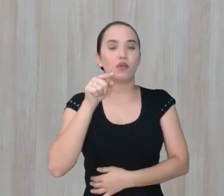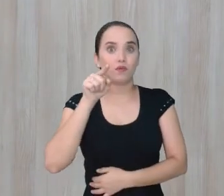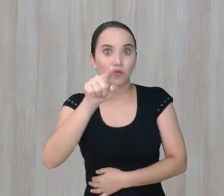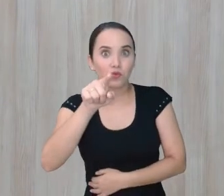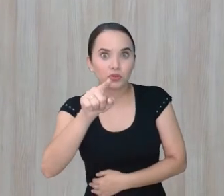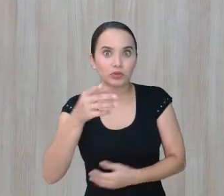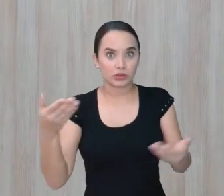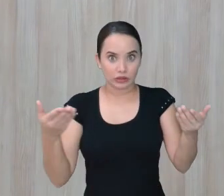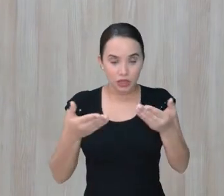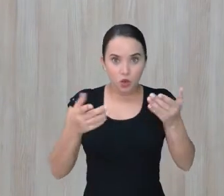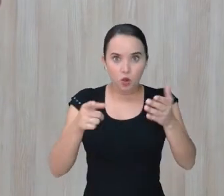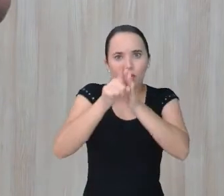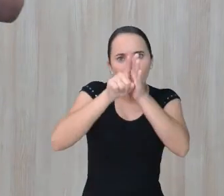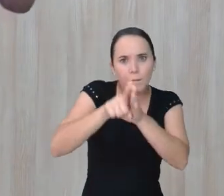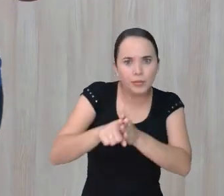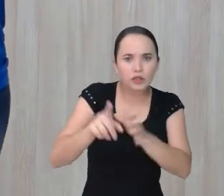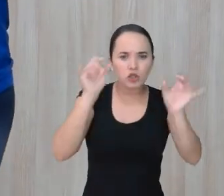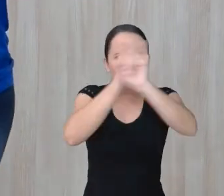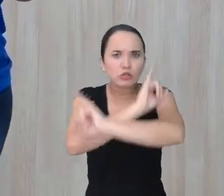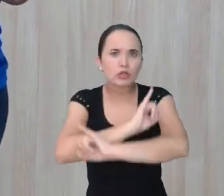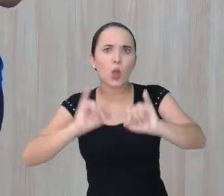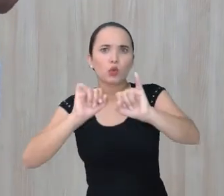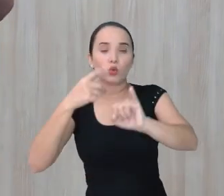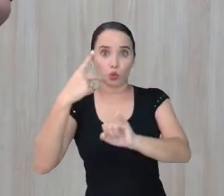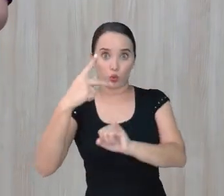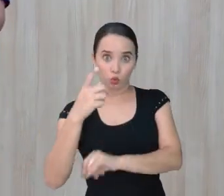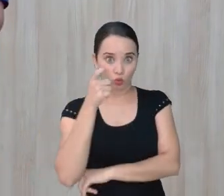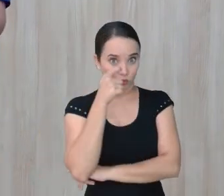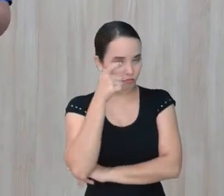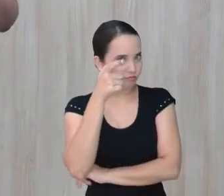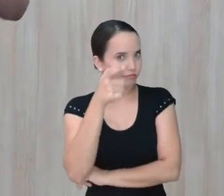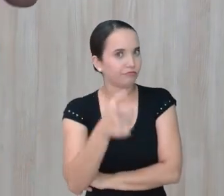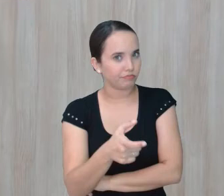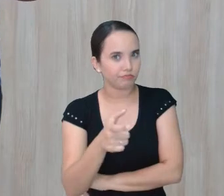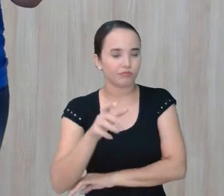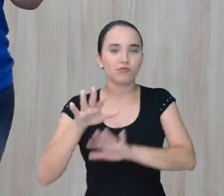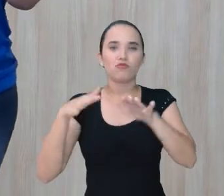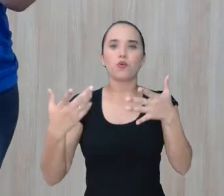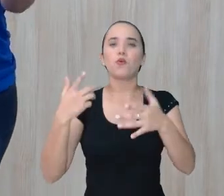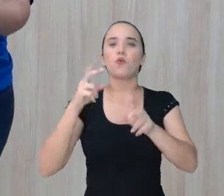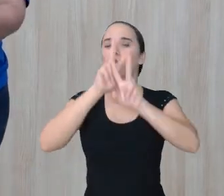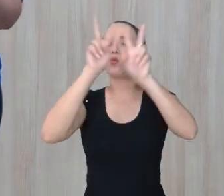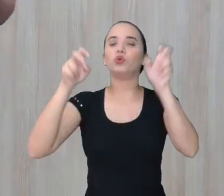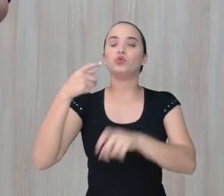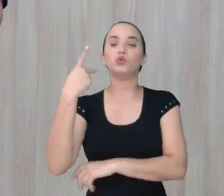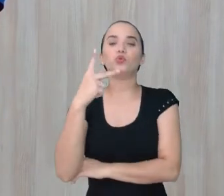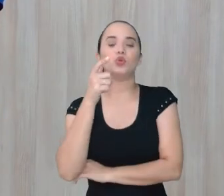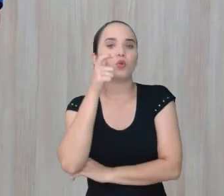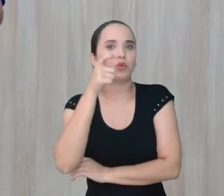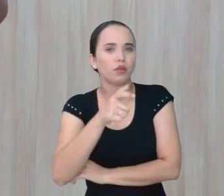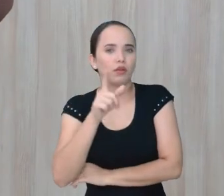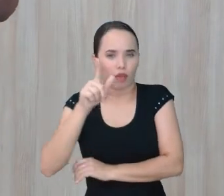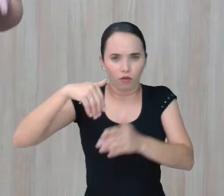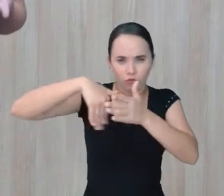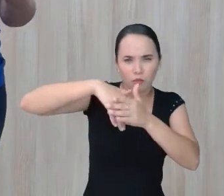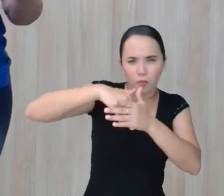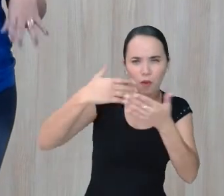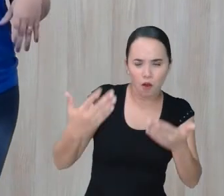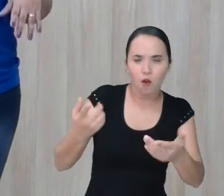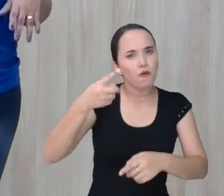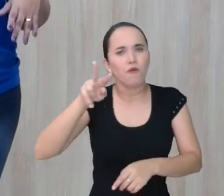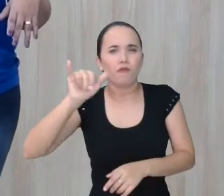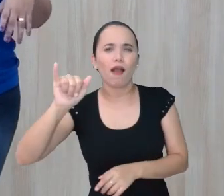agora pesquisa notícias do seu interesse. Qual é o assunto do seu interesse? É futebol? Vai lá,